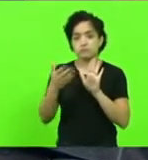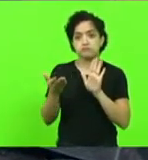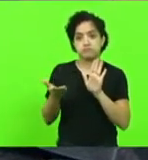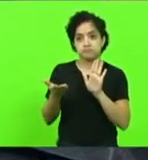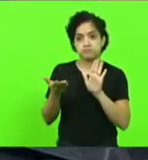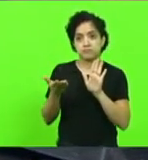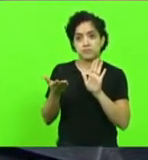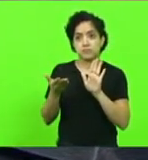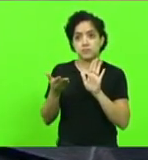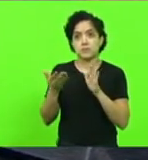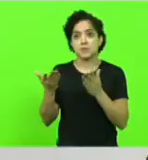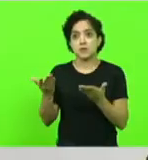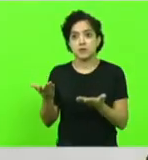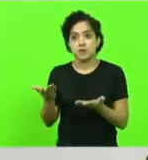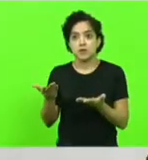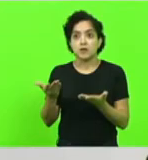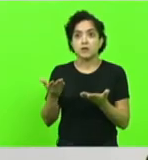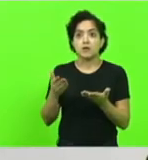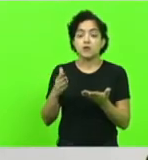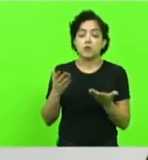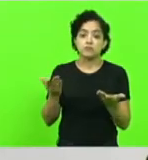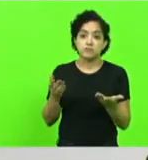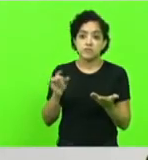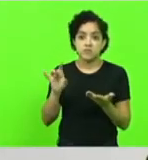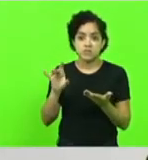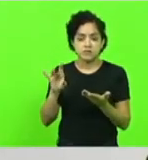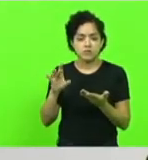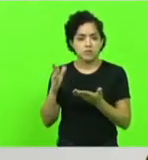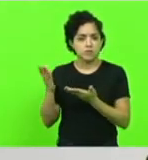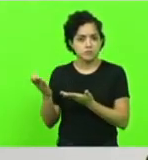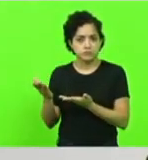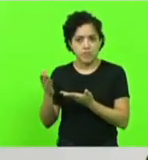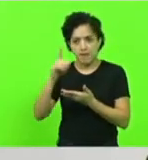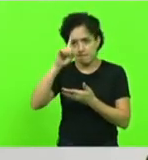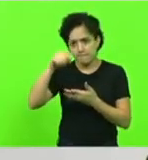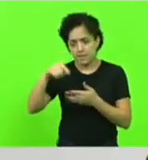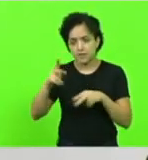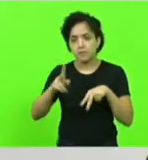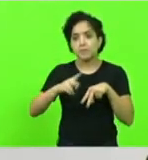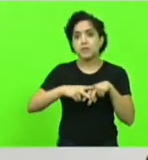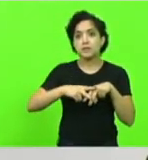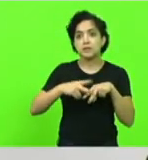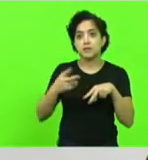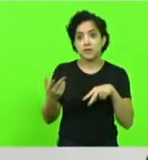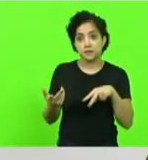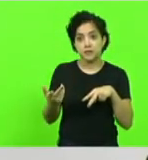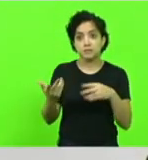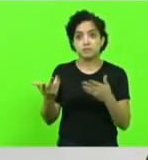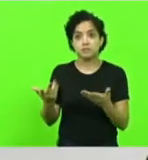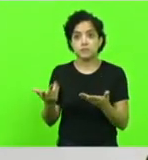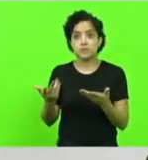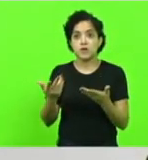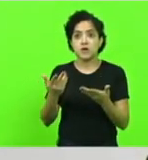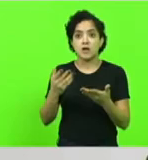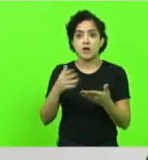se não fosse só o Tribunal Superior Federal, deputado Lima, que manda prender por tais de fake